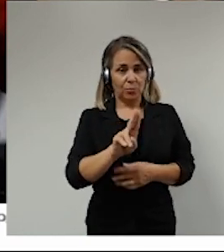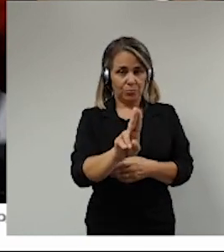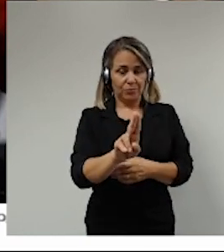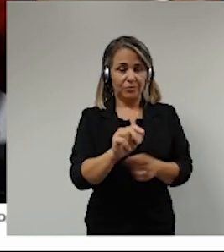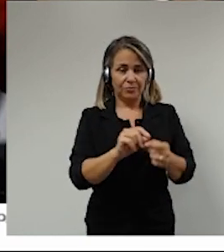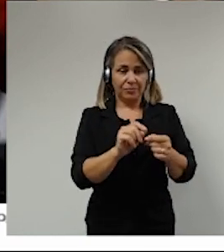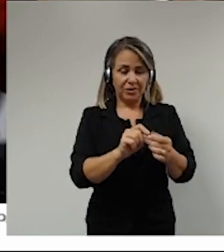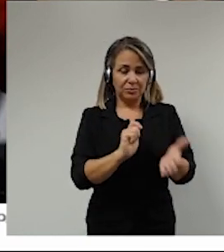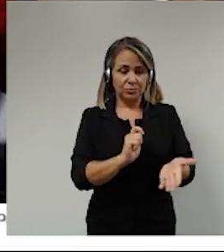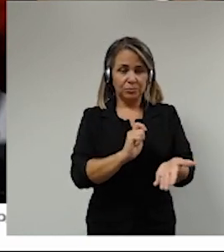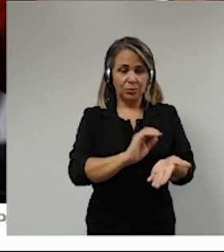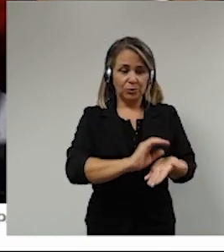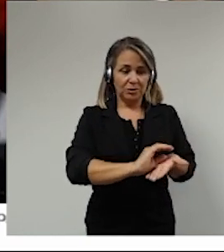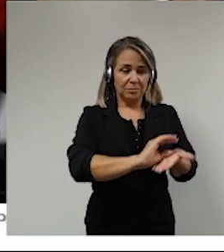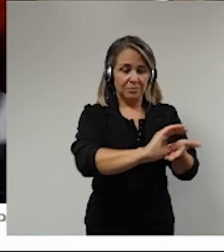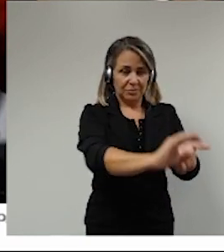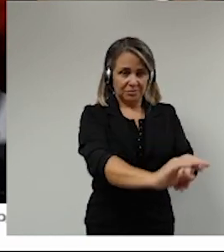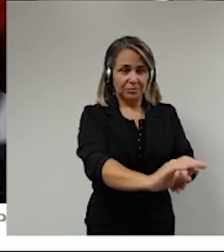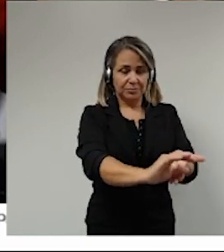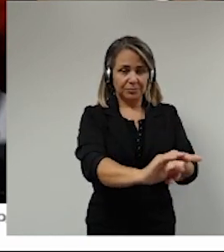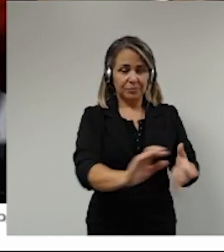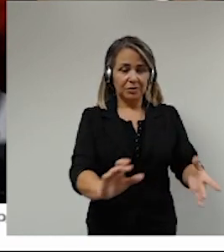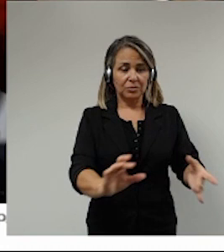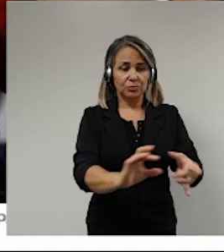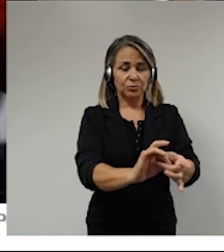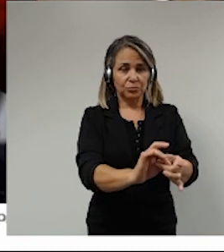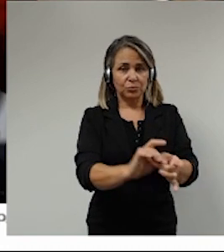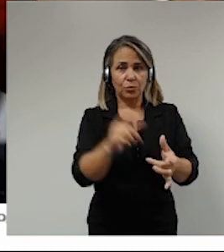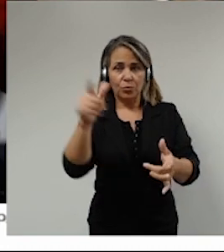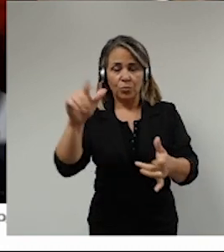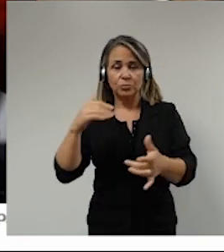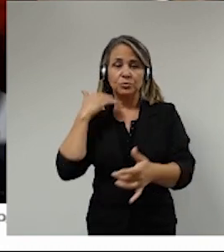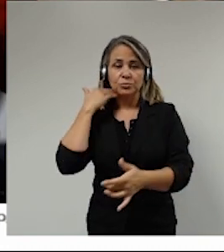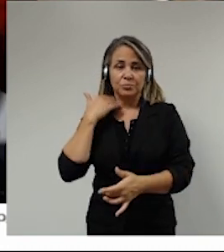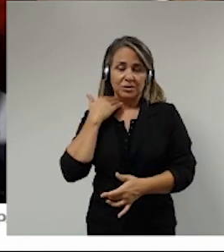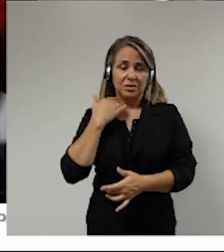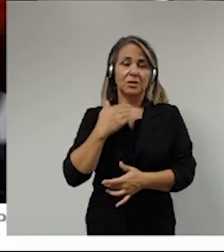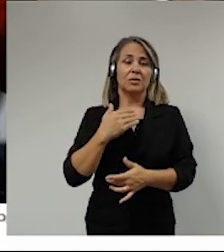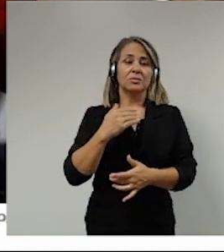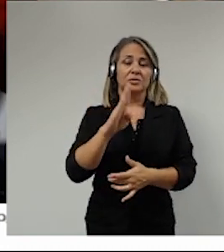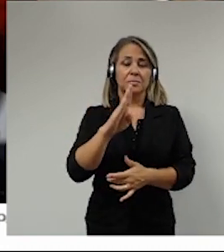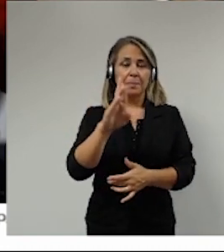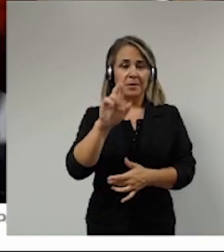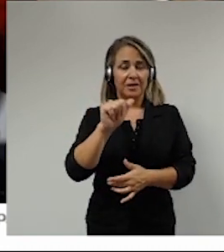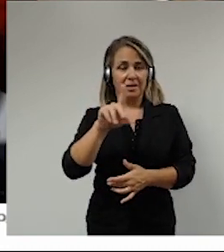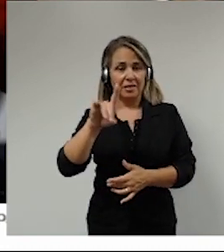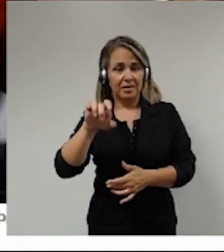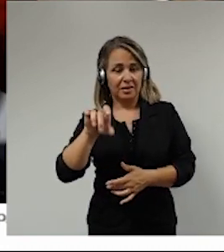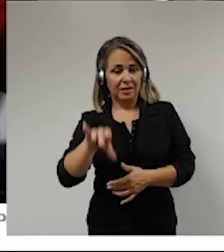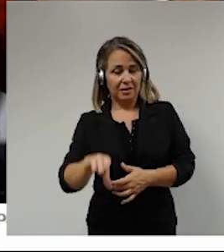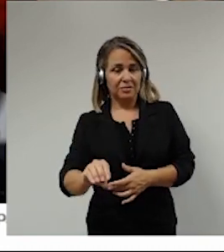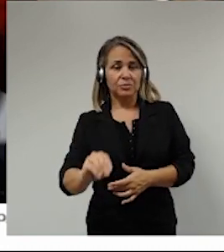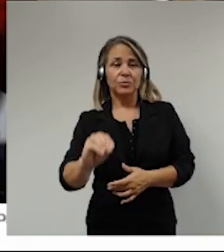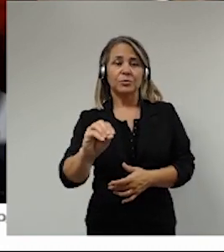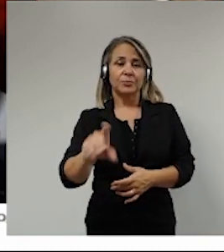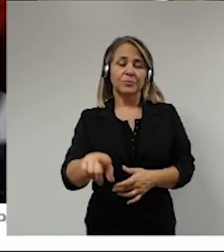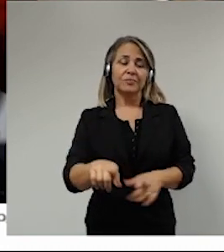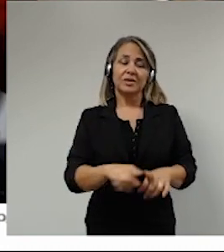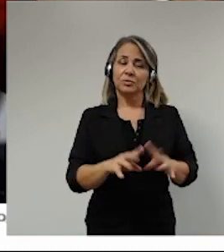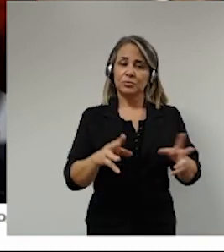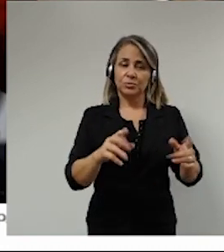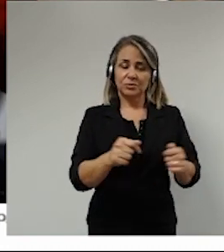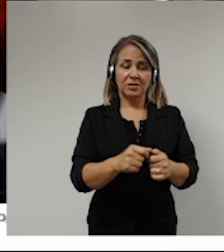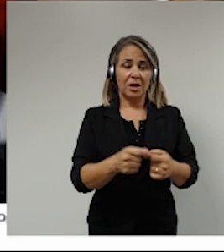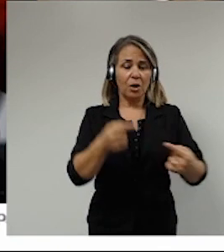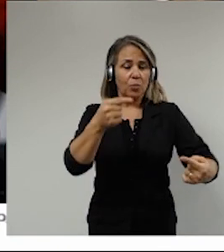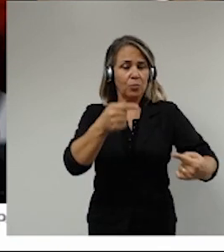coronavírus. Além disso, ele se uniu ao Santander e Bradesco, grandes concorrentes, demonstrando que a concorrência nesse momento não importa,